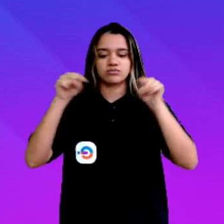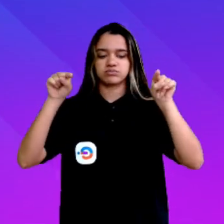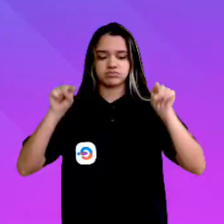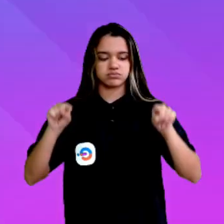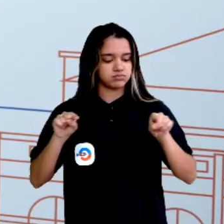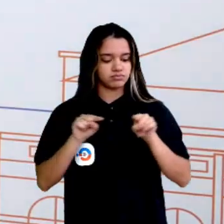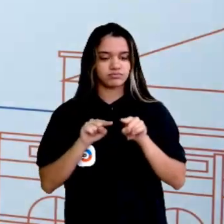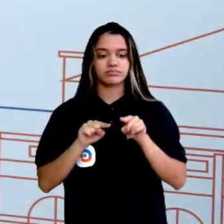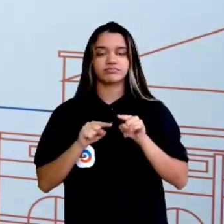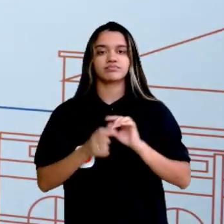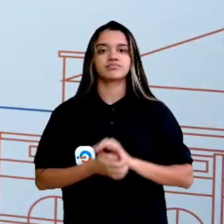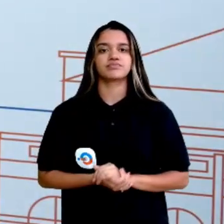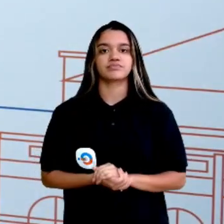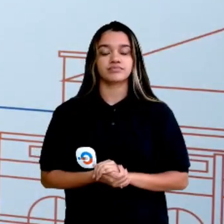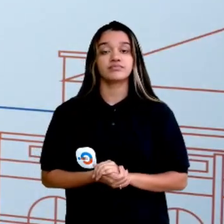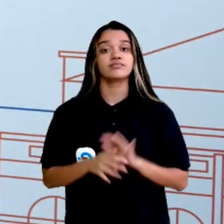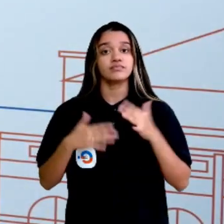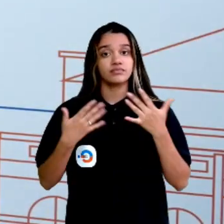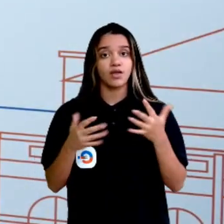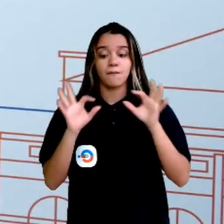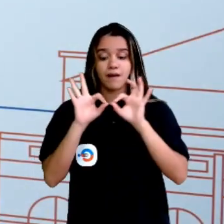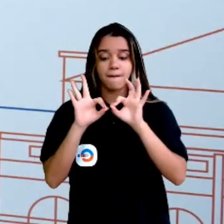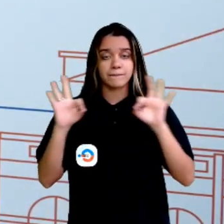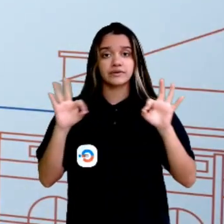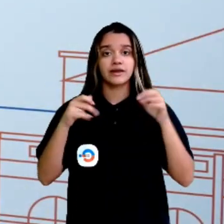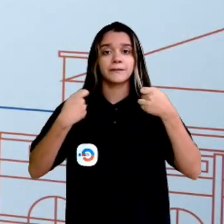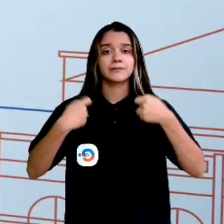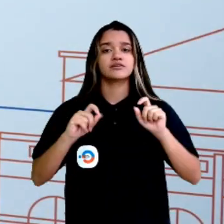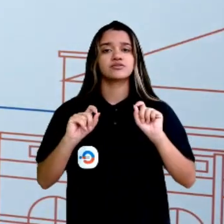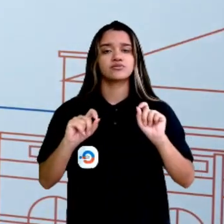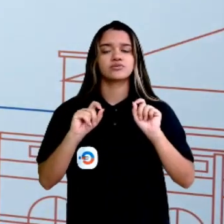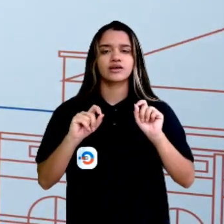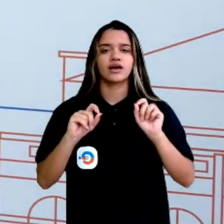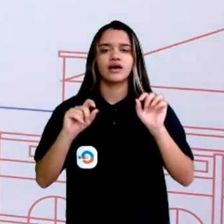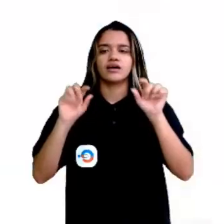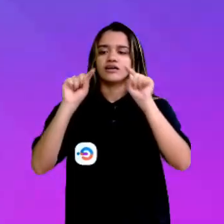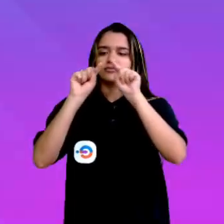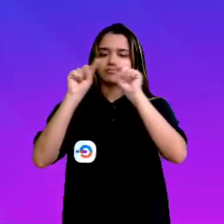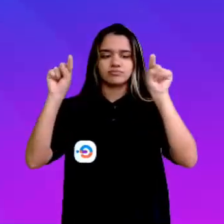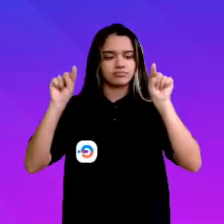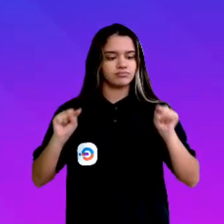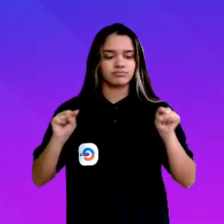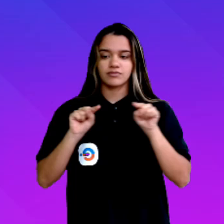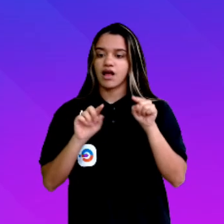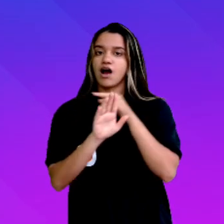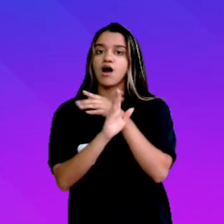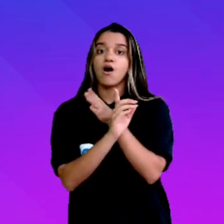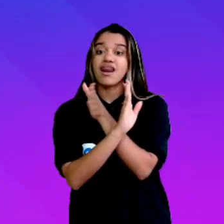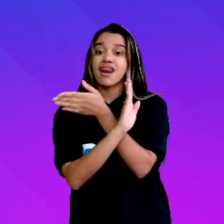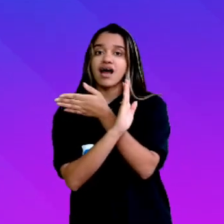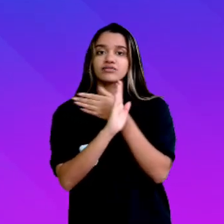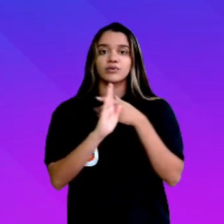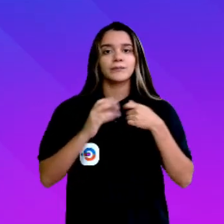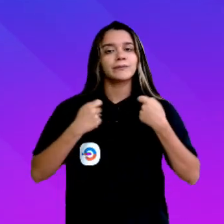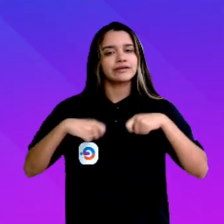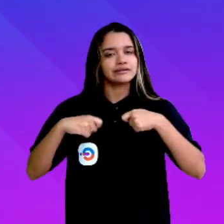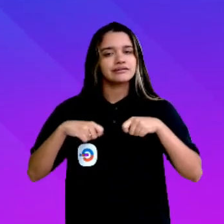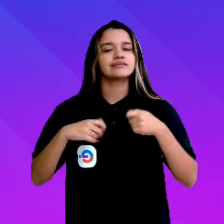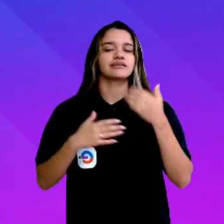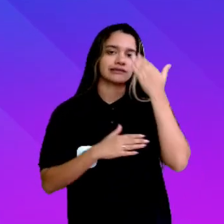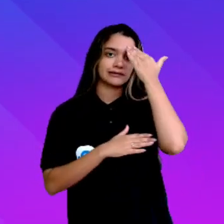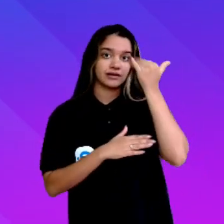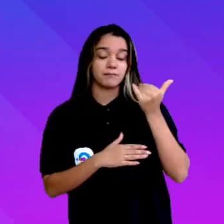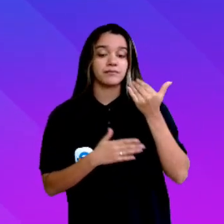casa. E que para medir esse contorno, precisamos saber da medida de cada um dos lados. Vamos supor que nessa casa